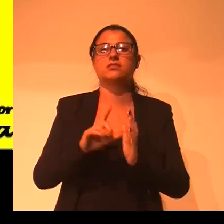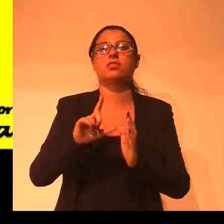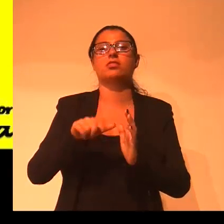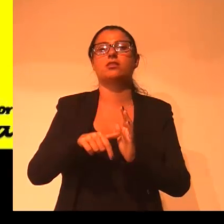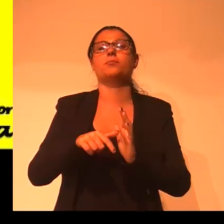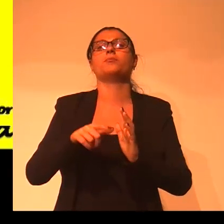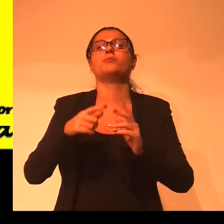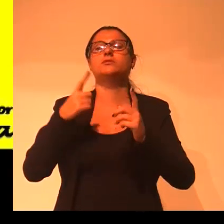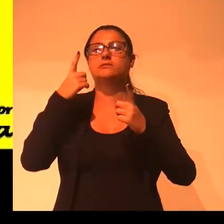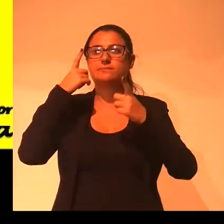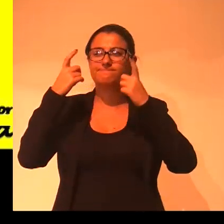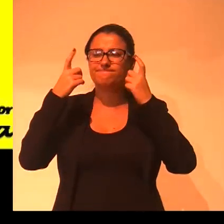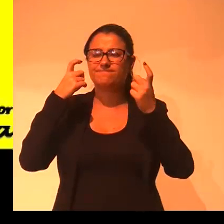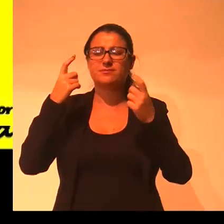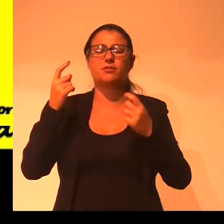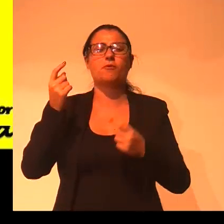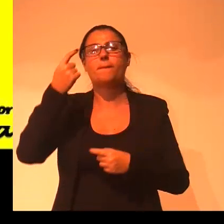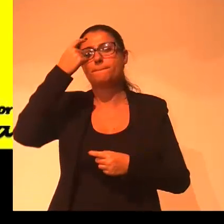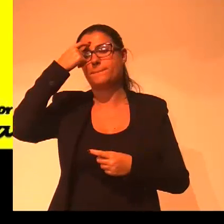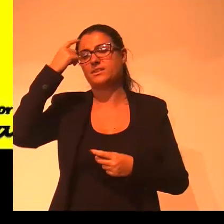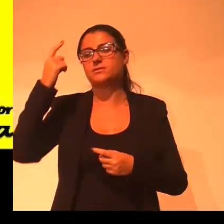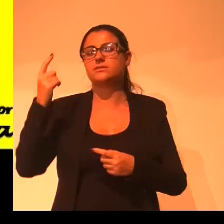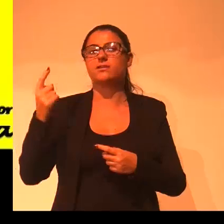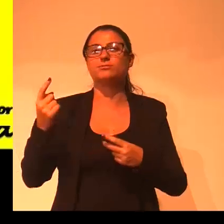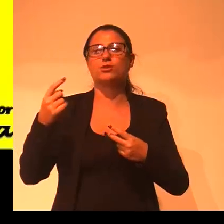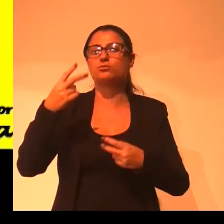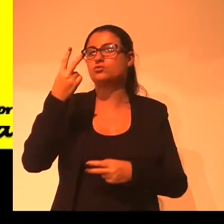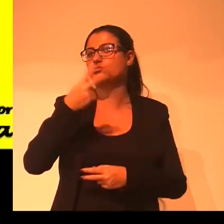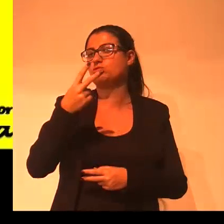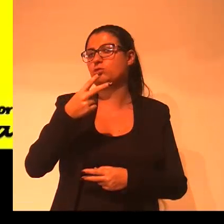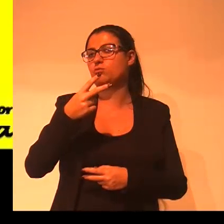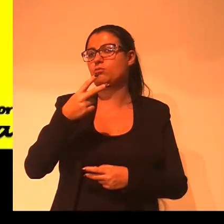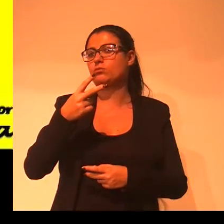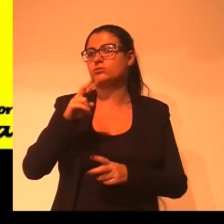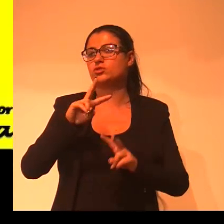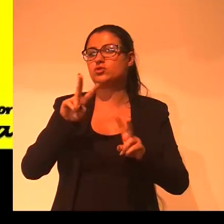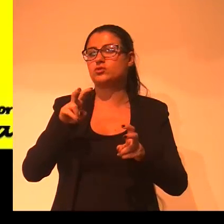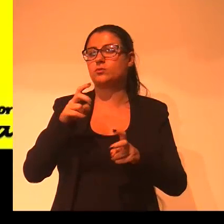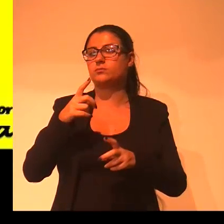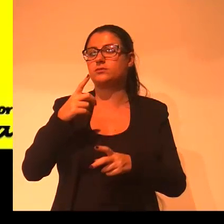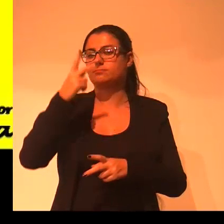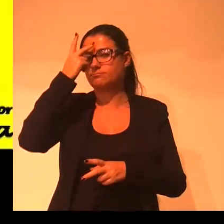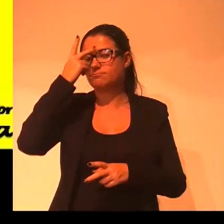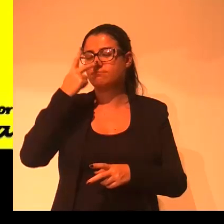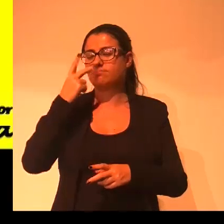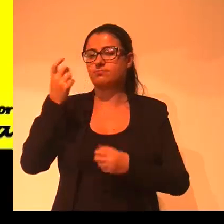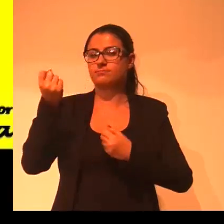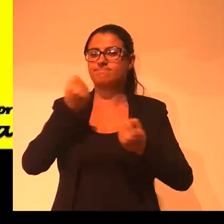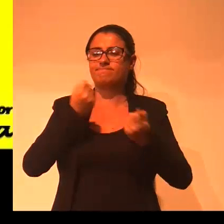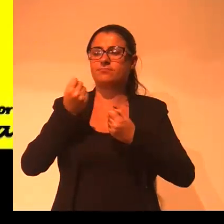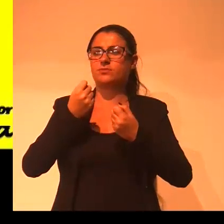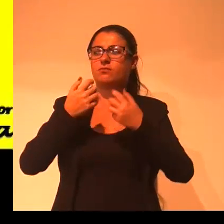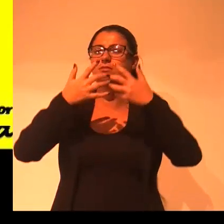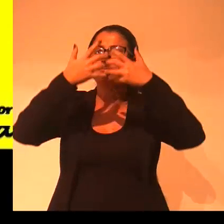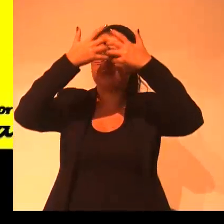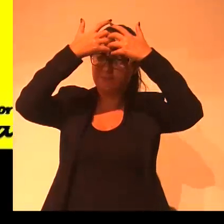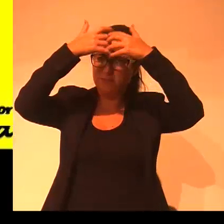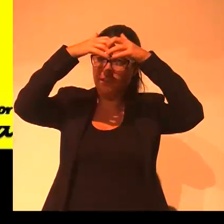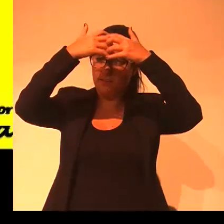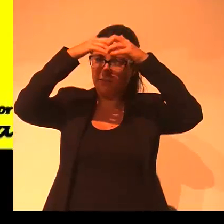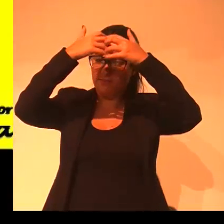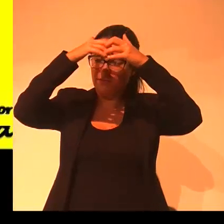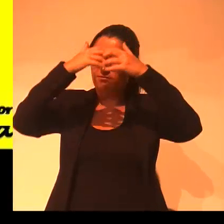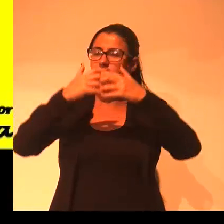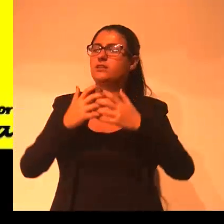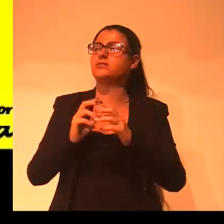ponto 2 aqui, a questão do suicídio. Então, o gráfico da esquerda, ele faz esse início de reflexão, e o gráfico da direita eu trouxe para a